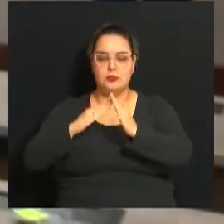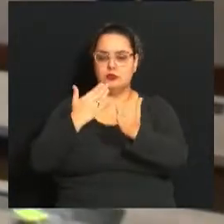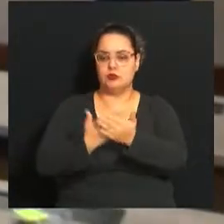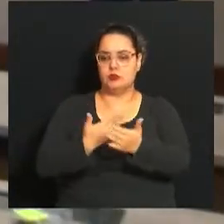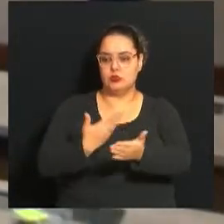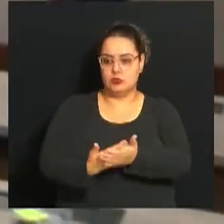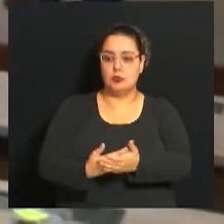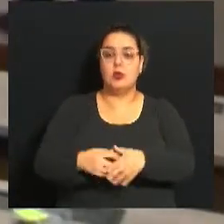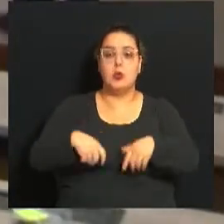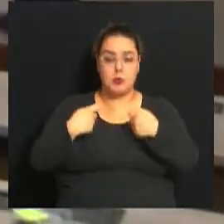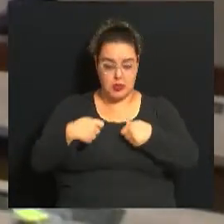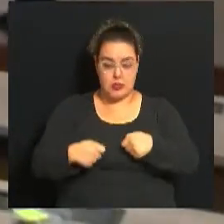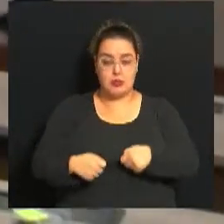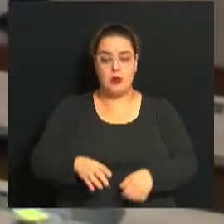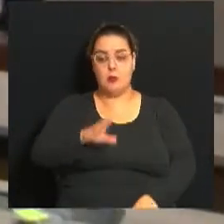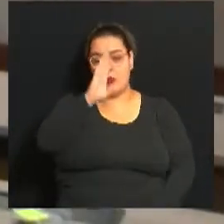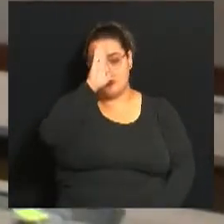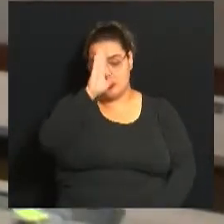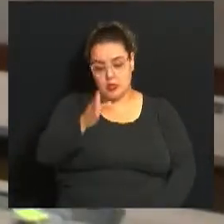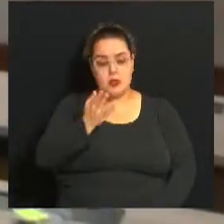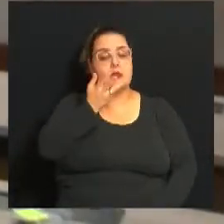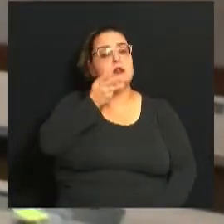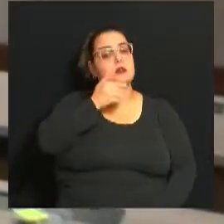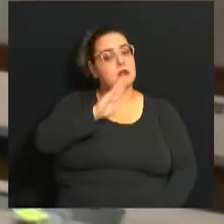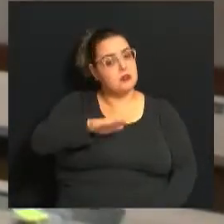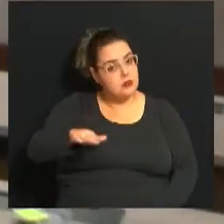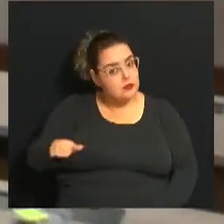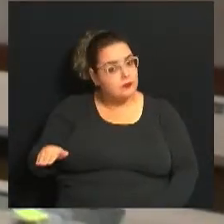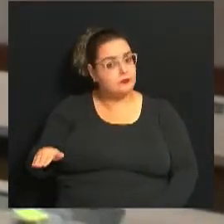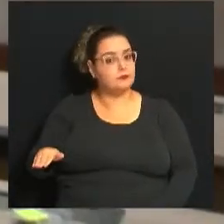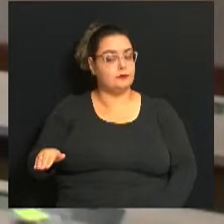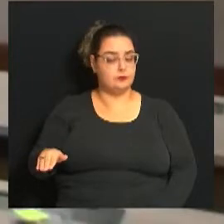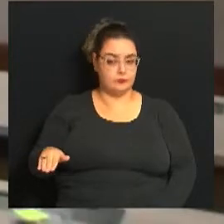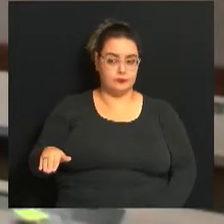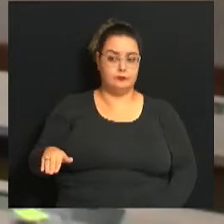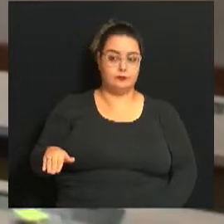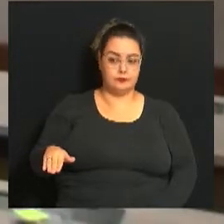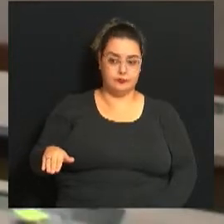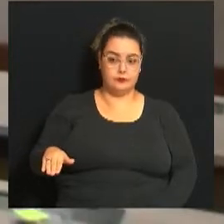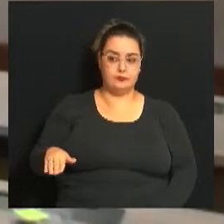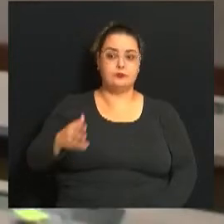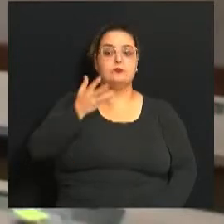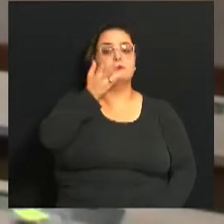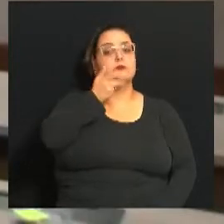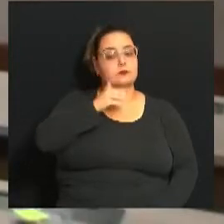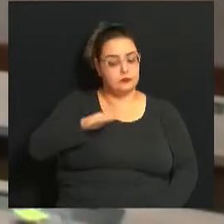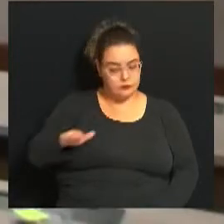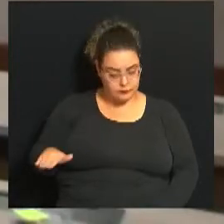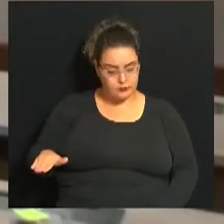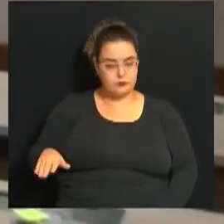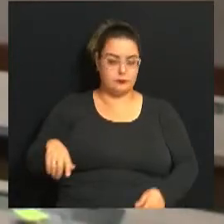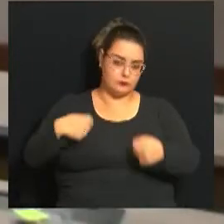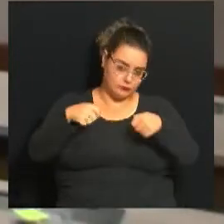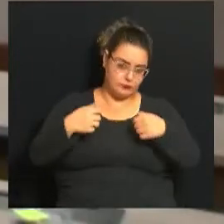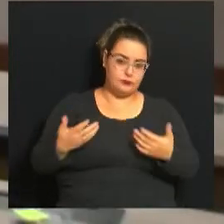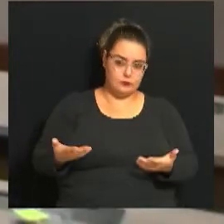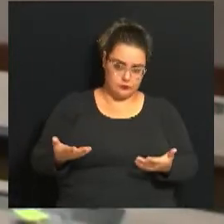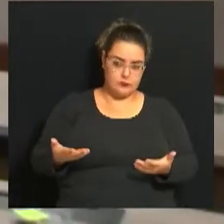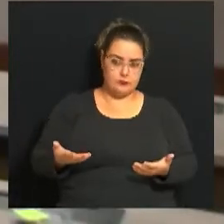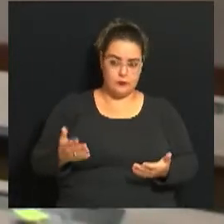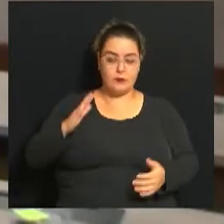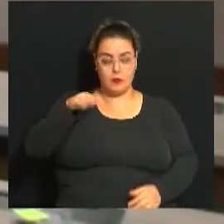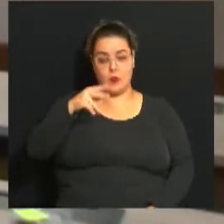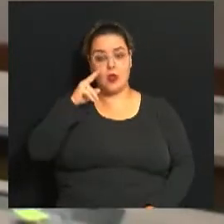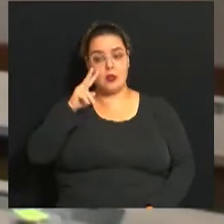principalmente na educação infantil, principalmente ali que as crianças menores demandam, né? Então, quando a gente vê uma